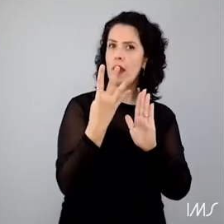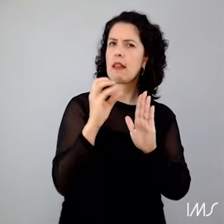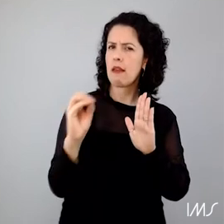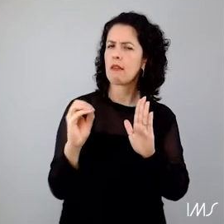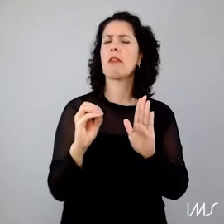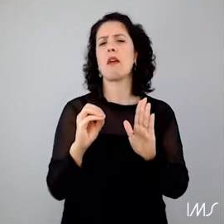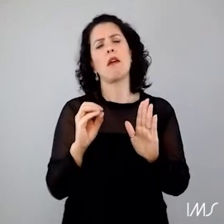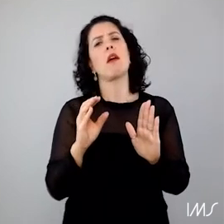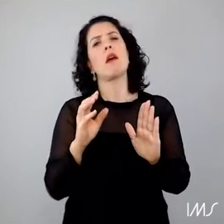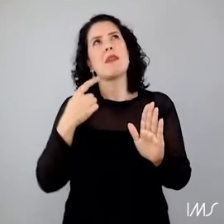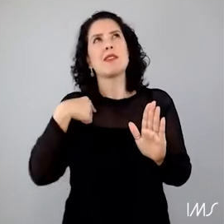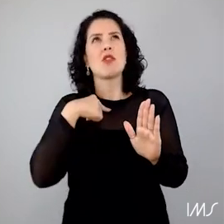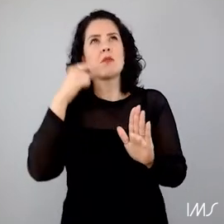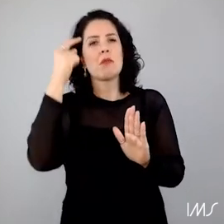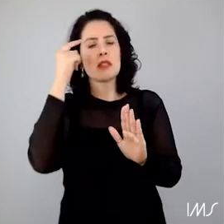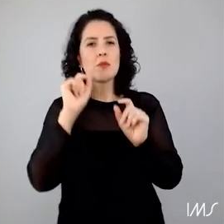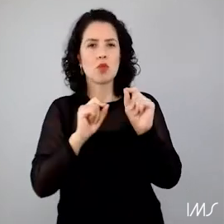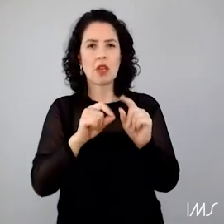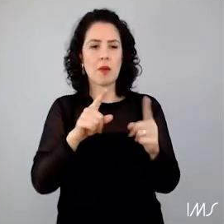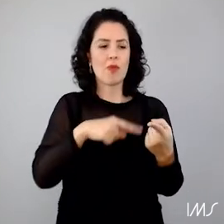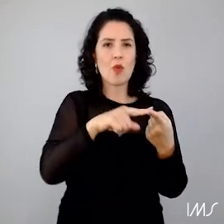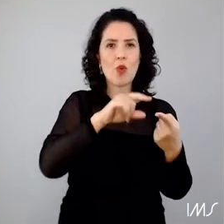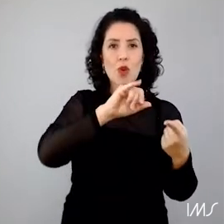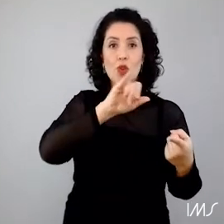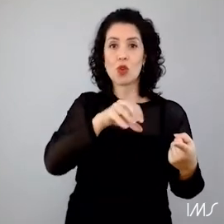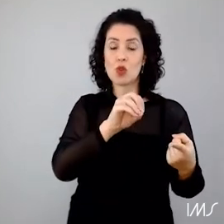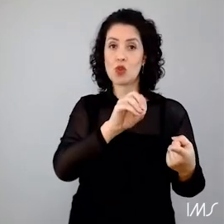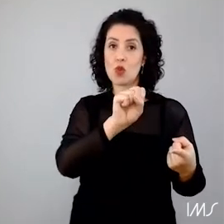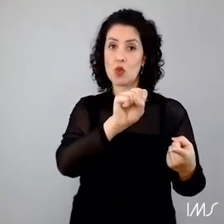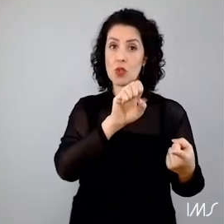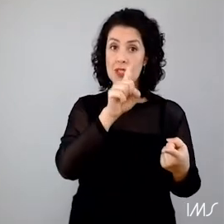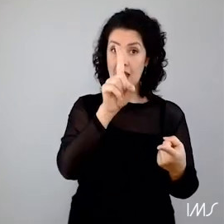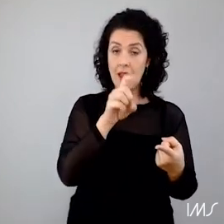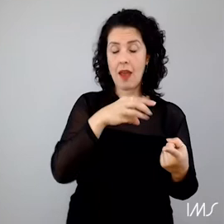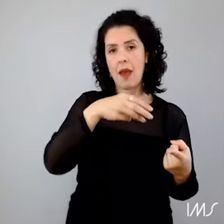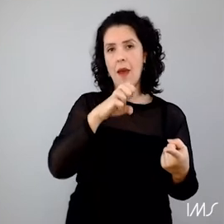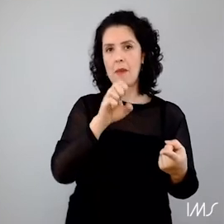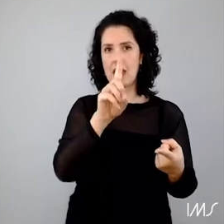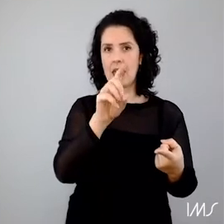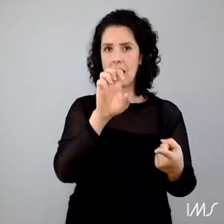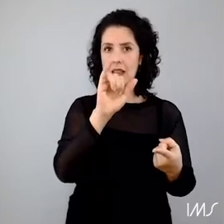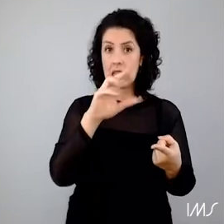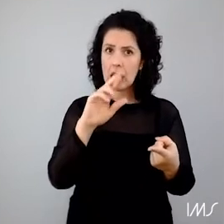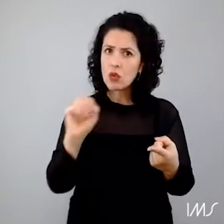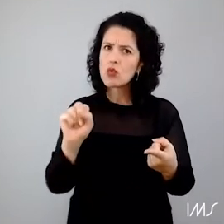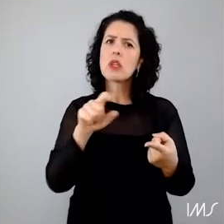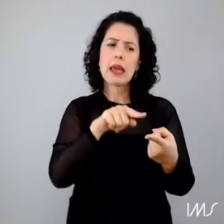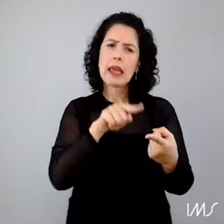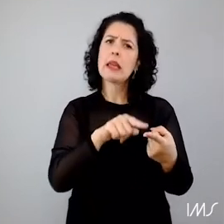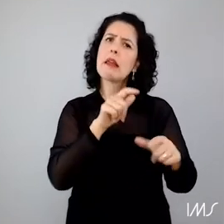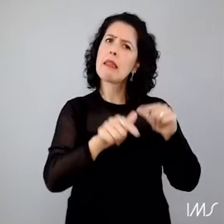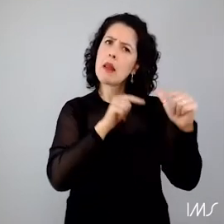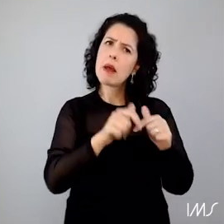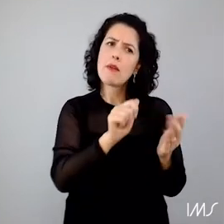lado, se pensarmos em José Medeiros, um fotojornalista do período, e lembrarmos que ele manteve